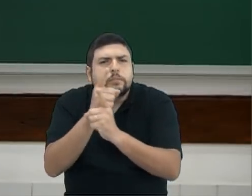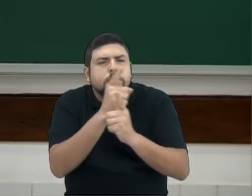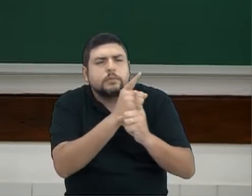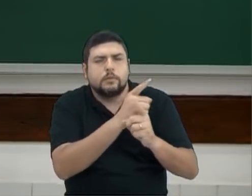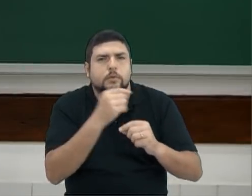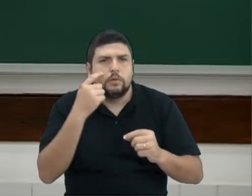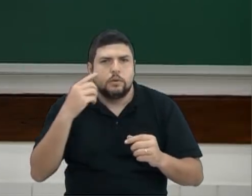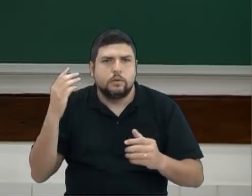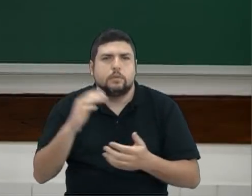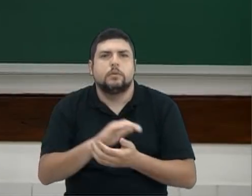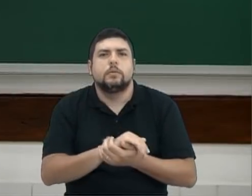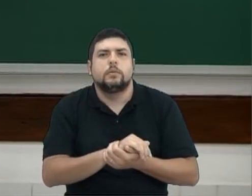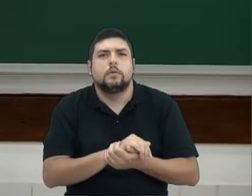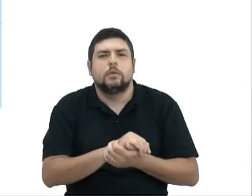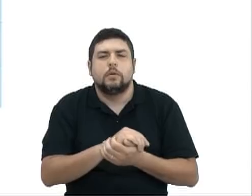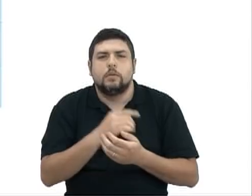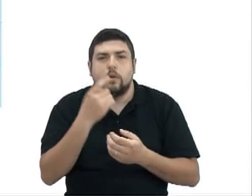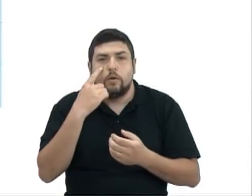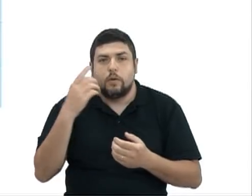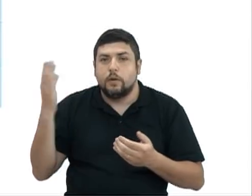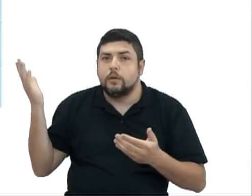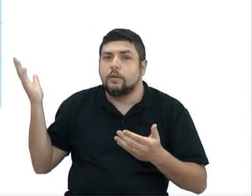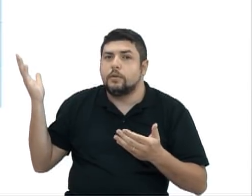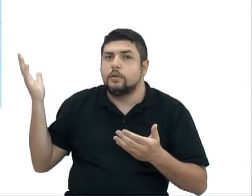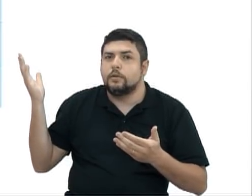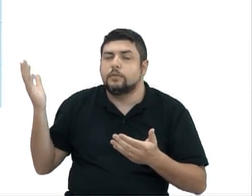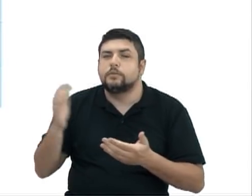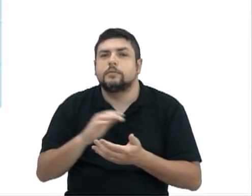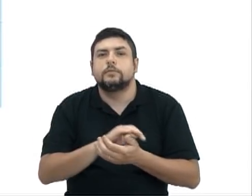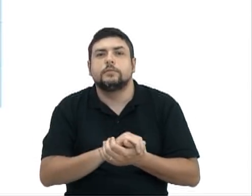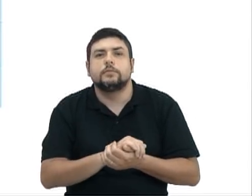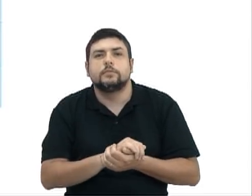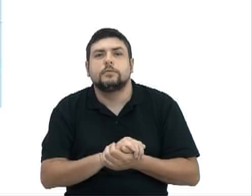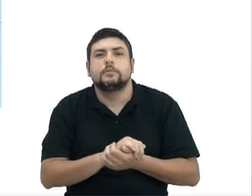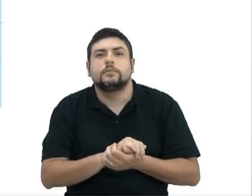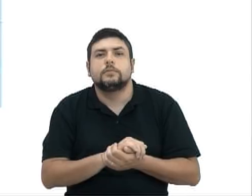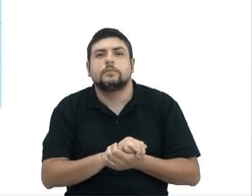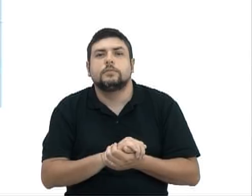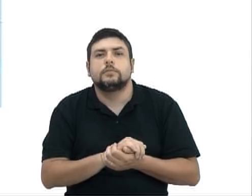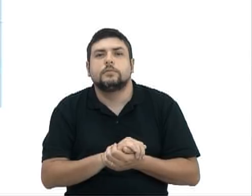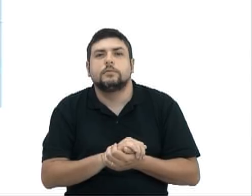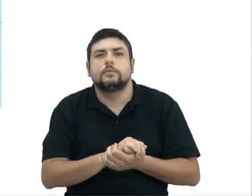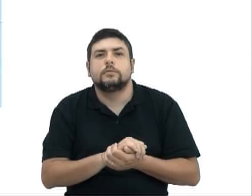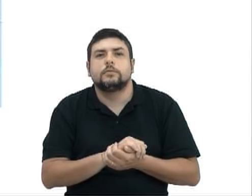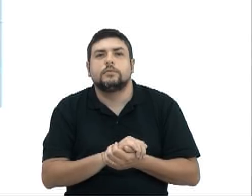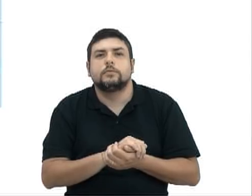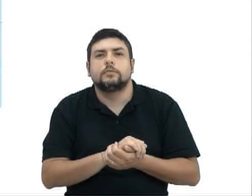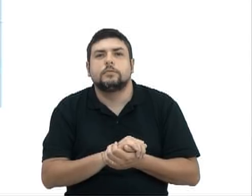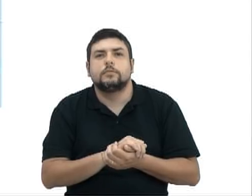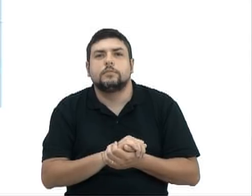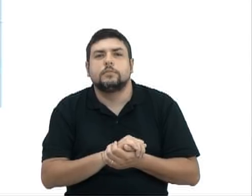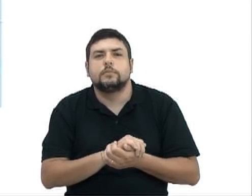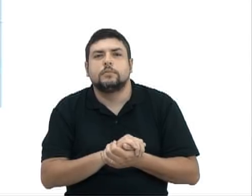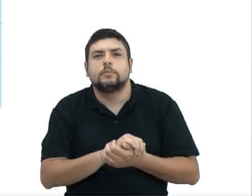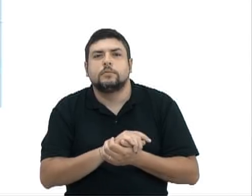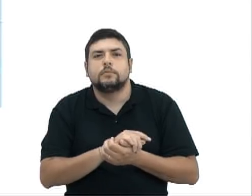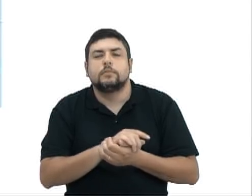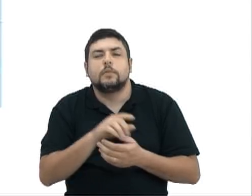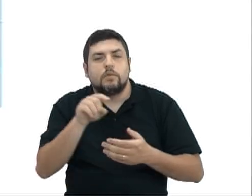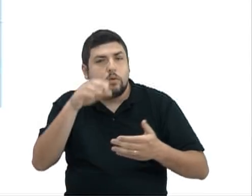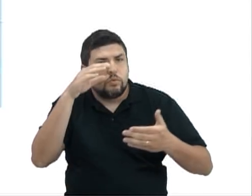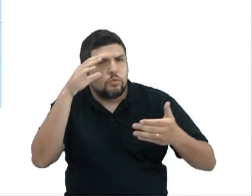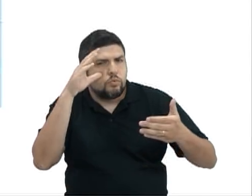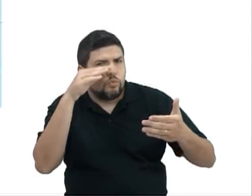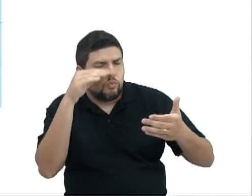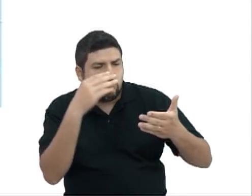lembrar? Olha só. Então, quais pronomes estão ali dessa lista? Eu, tu, ele, ela,